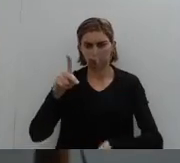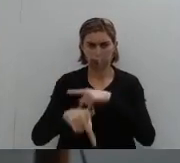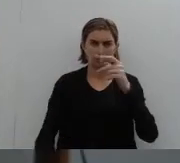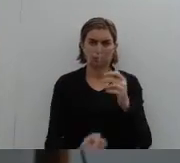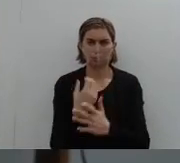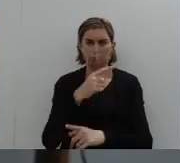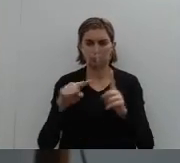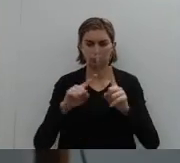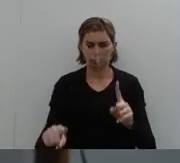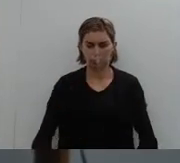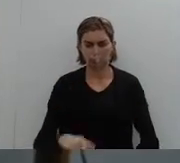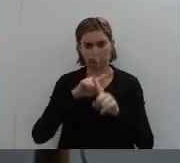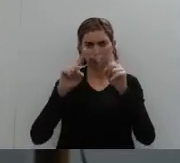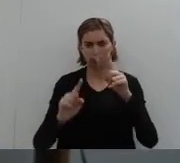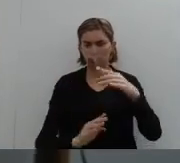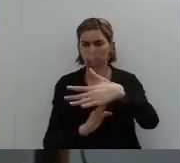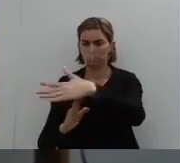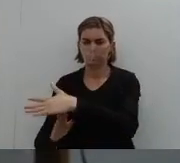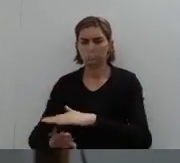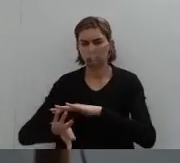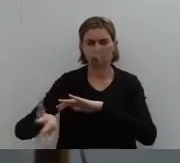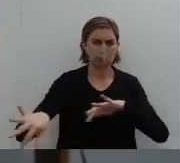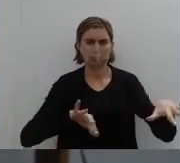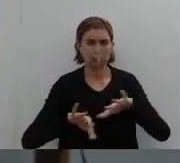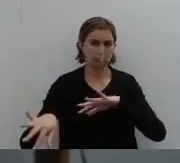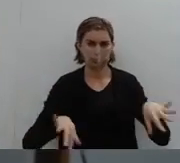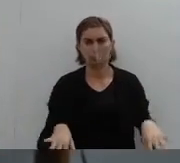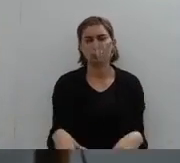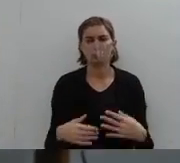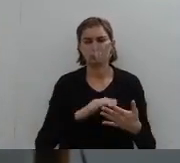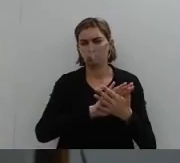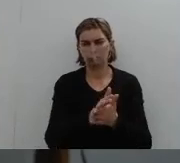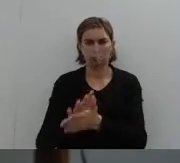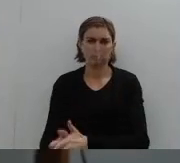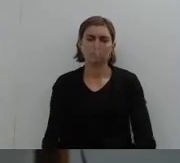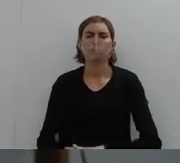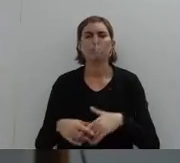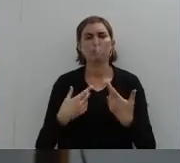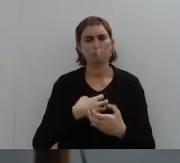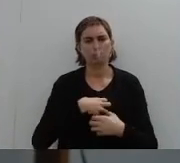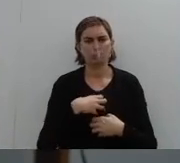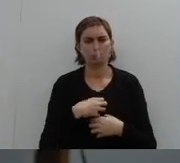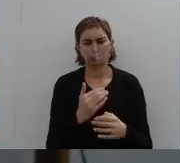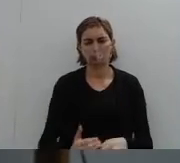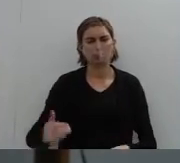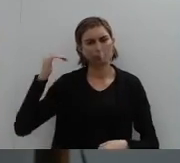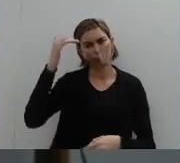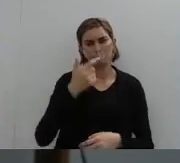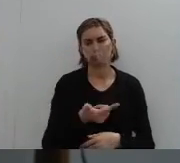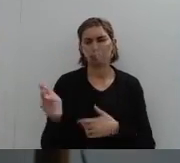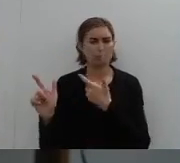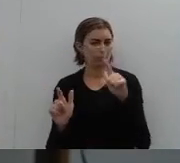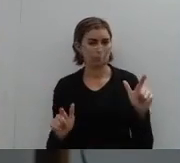essas proibições, de limitar os outros, de separar os outros, de segregar os outros e de se sentir superior aos